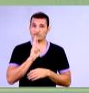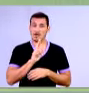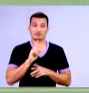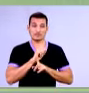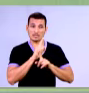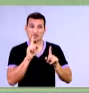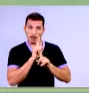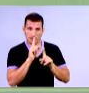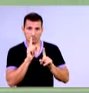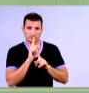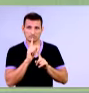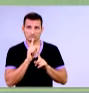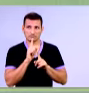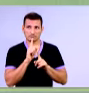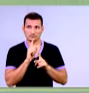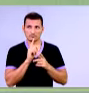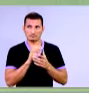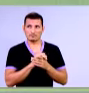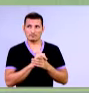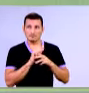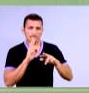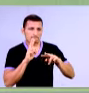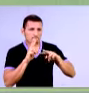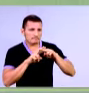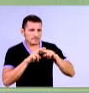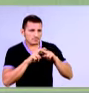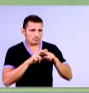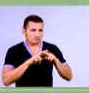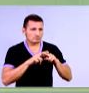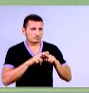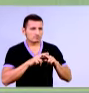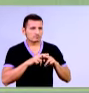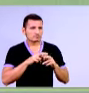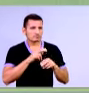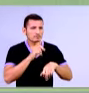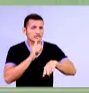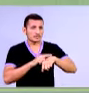não fica preso a uma sequência de tempo.